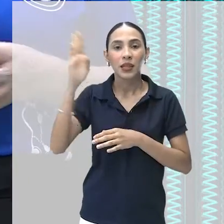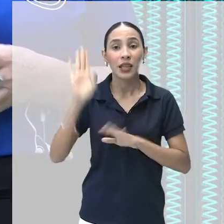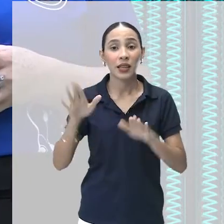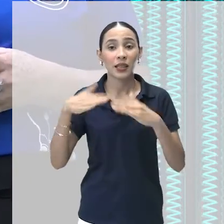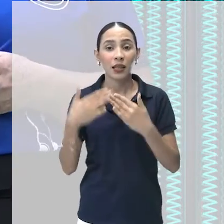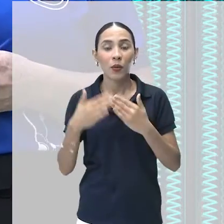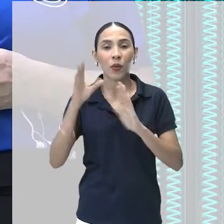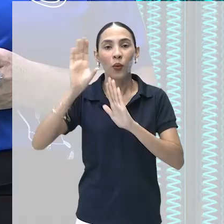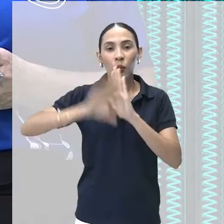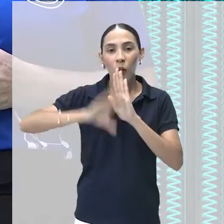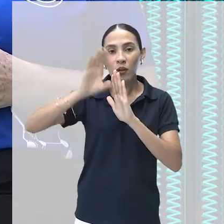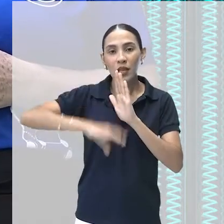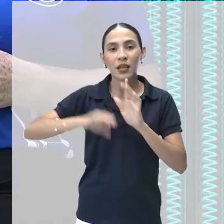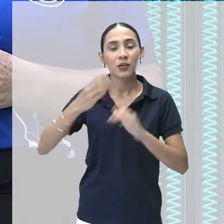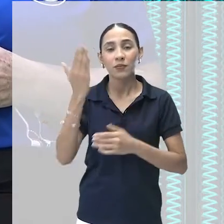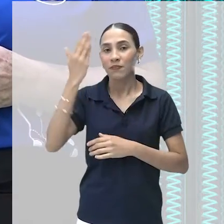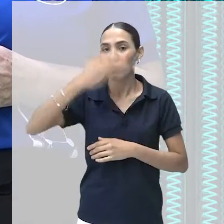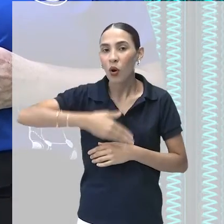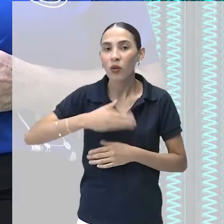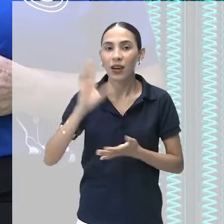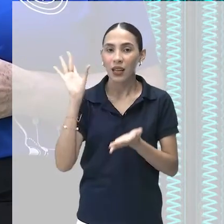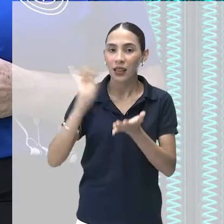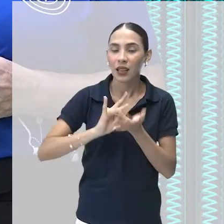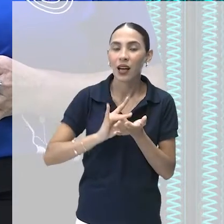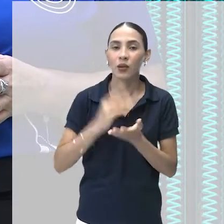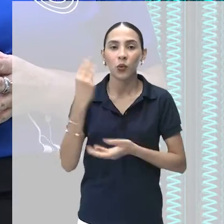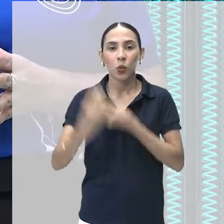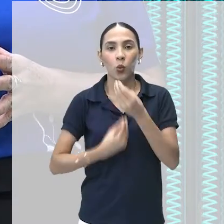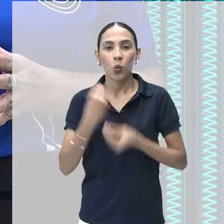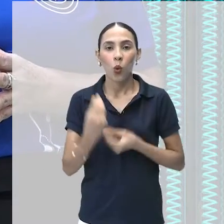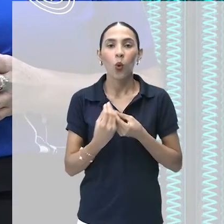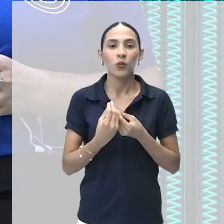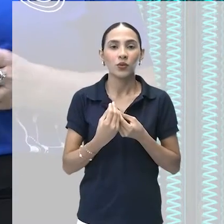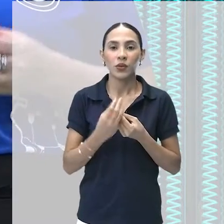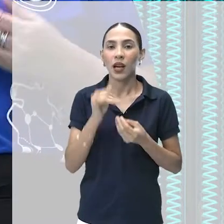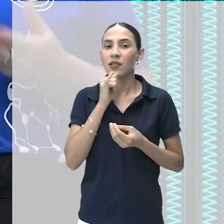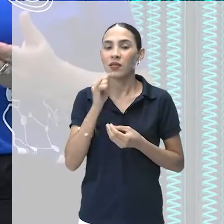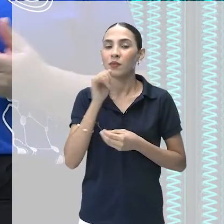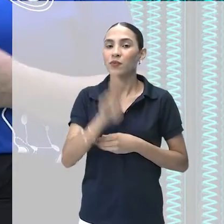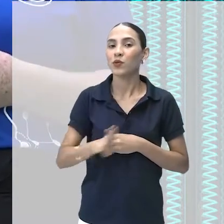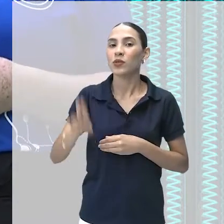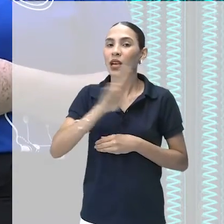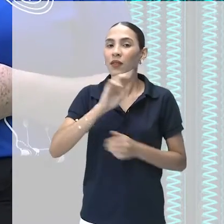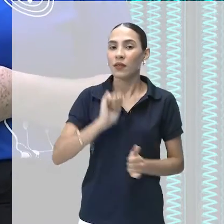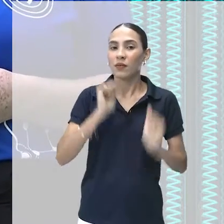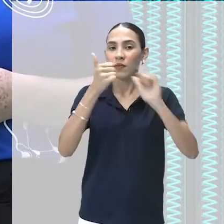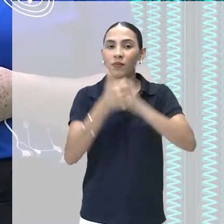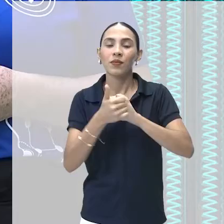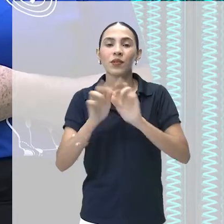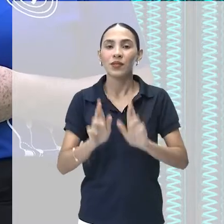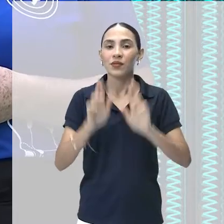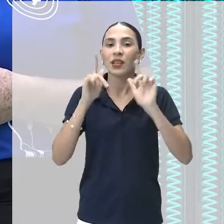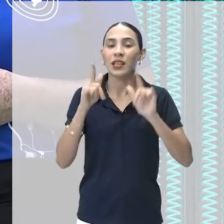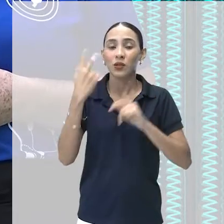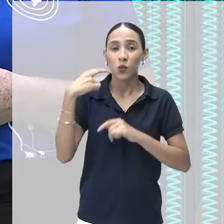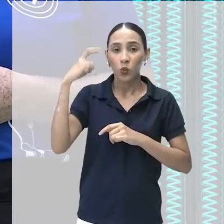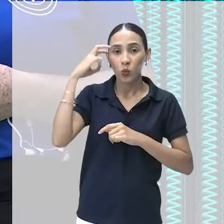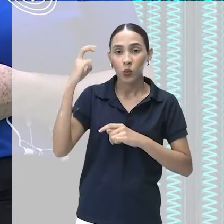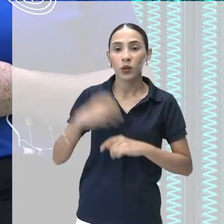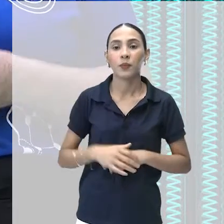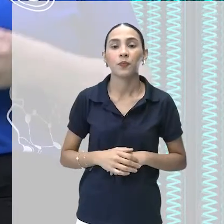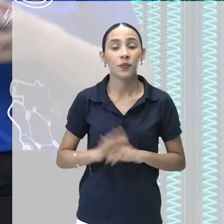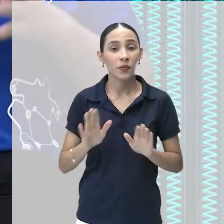Então, esse conceito era evidente na forma como os tropicalistas consumiam e transformavam elementos de diferentes